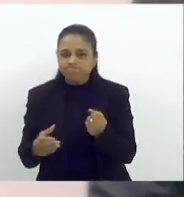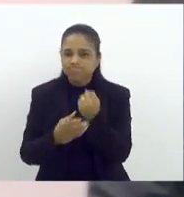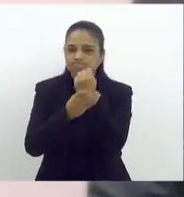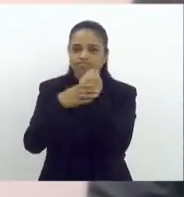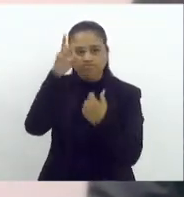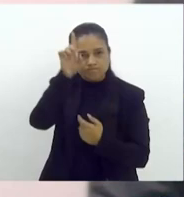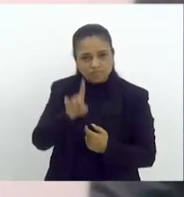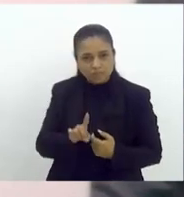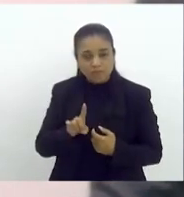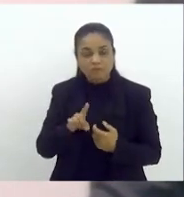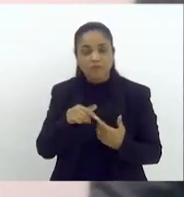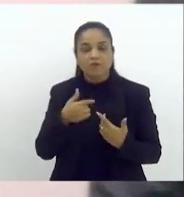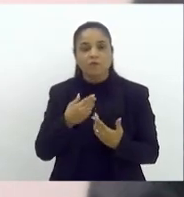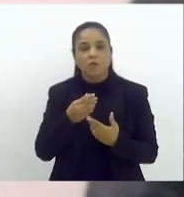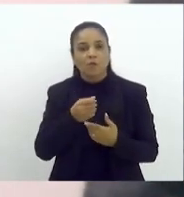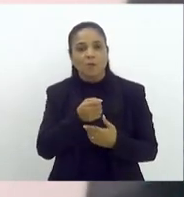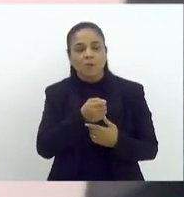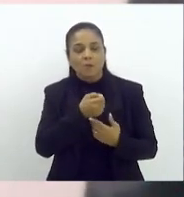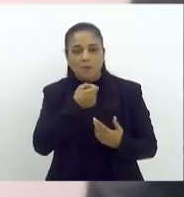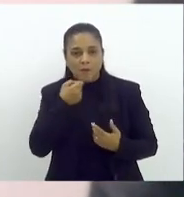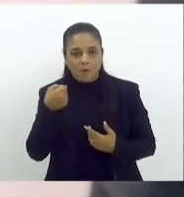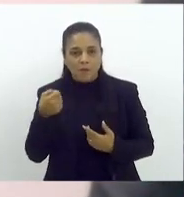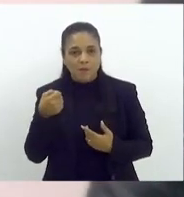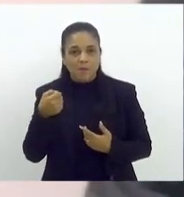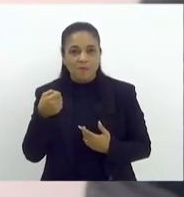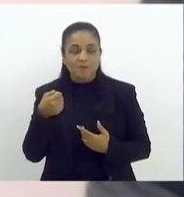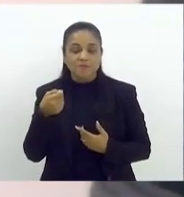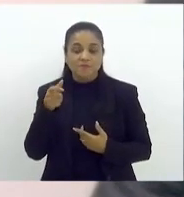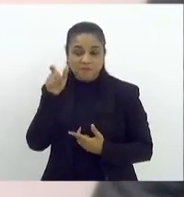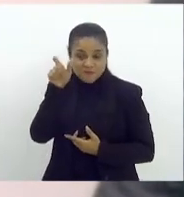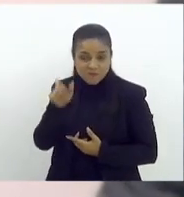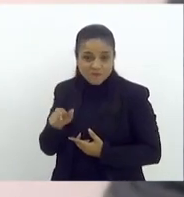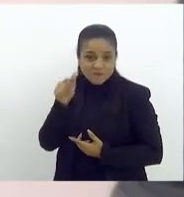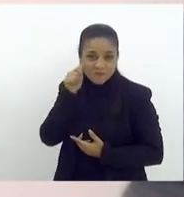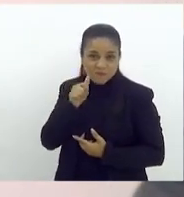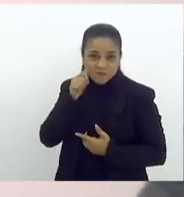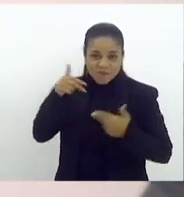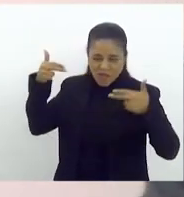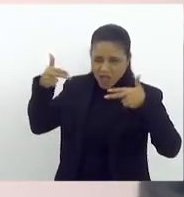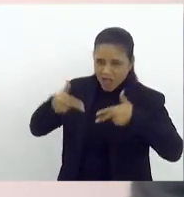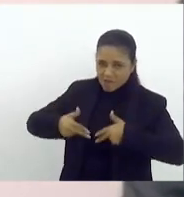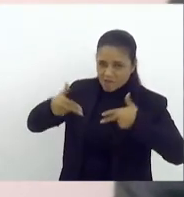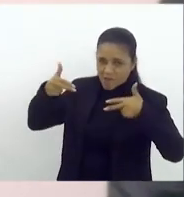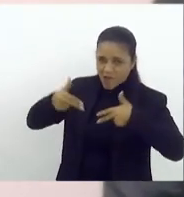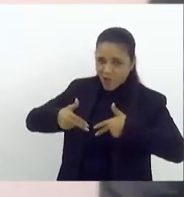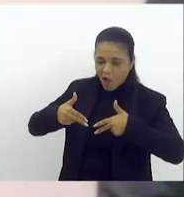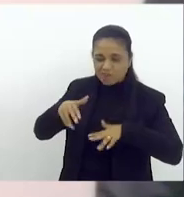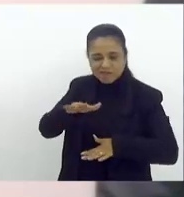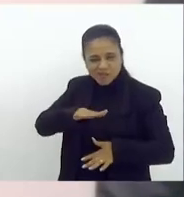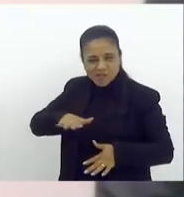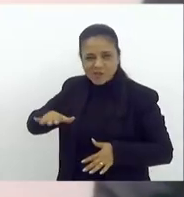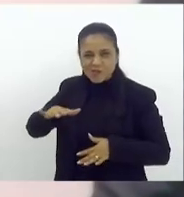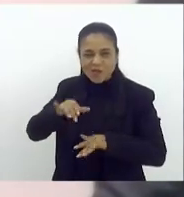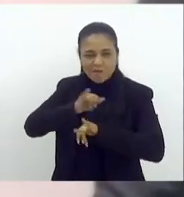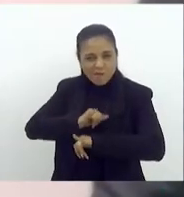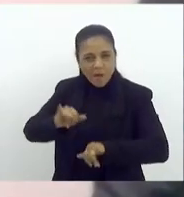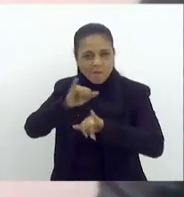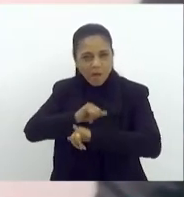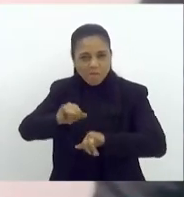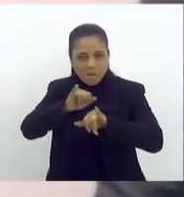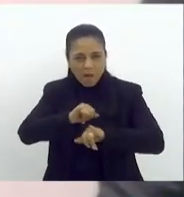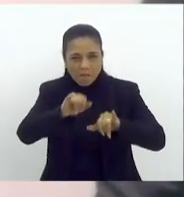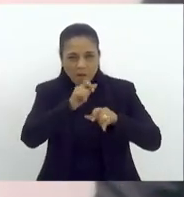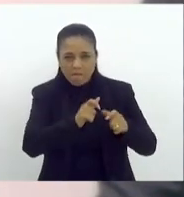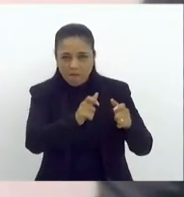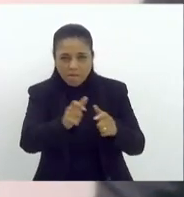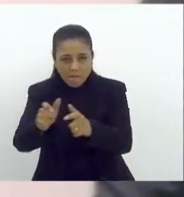de direitos então vou passar para ela que também falar do hip hop é falar do hip hop em vários lugares né gente e a gente